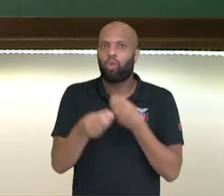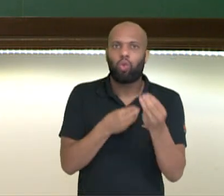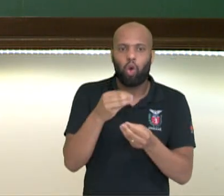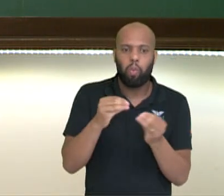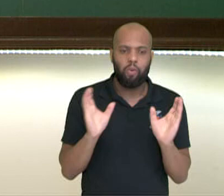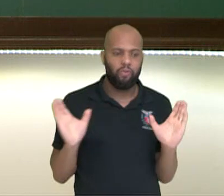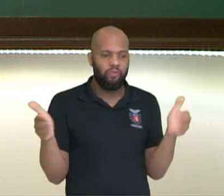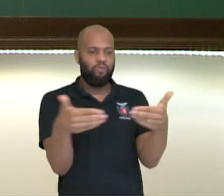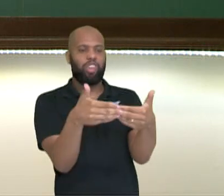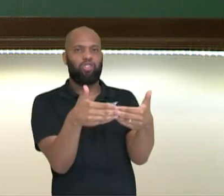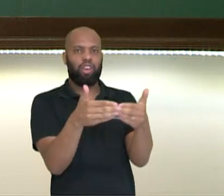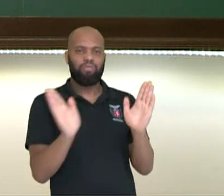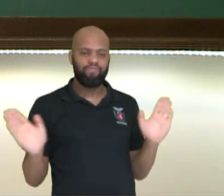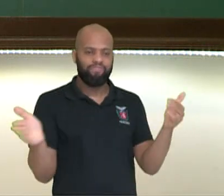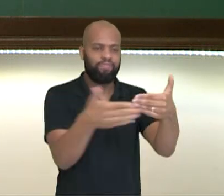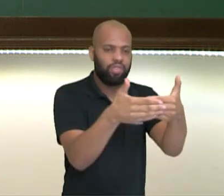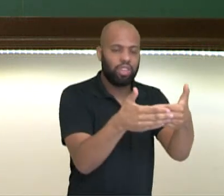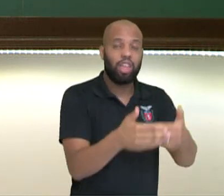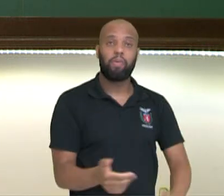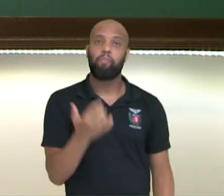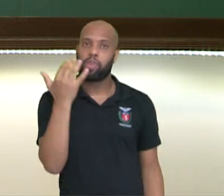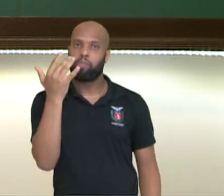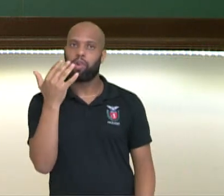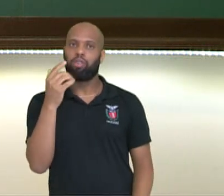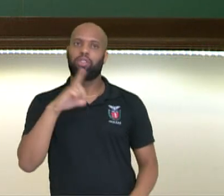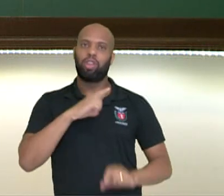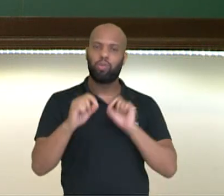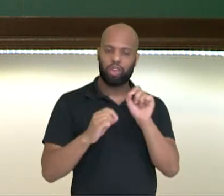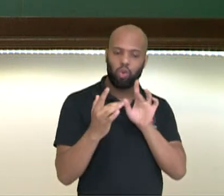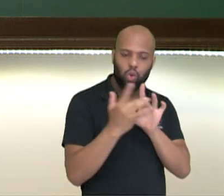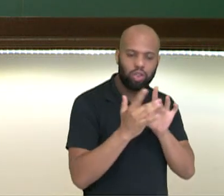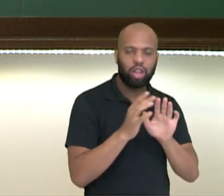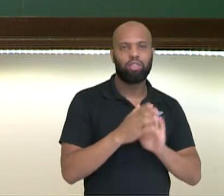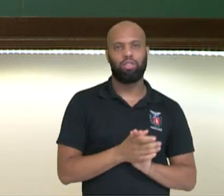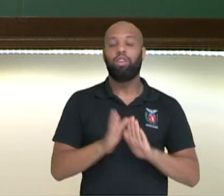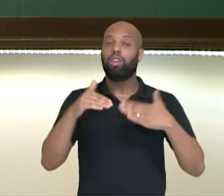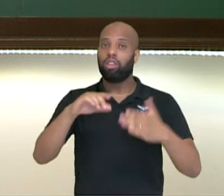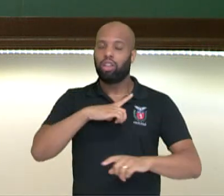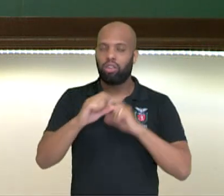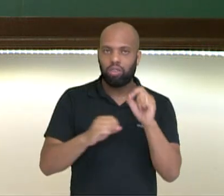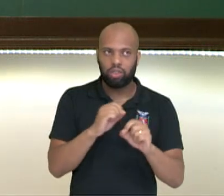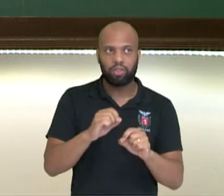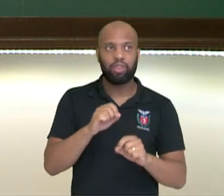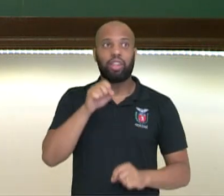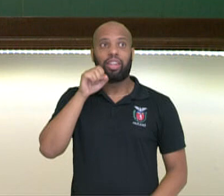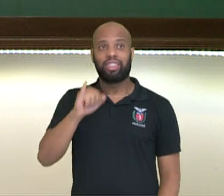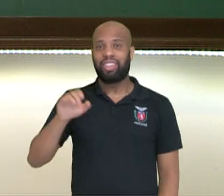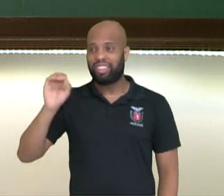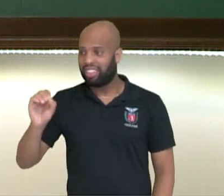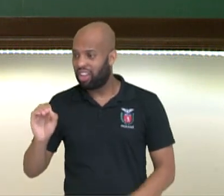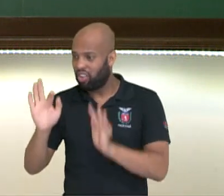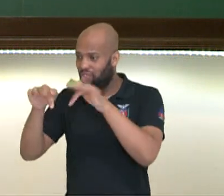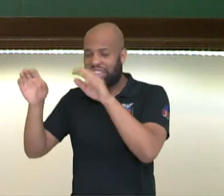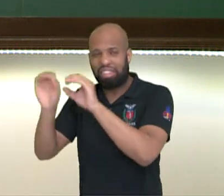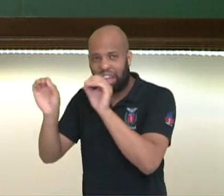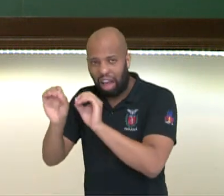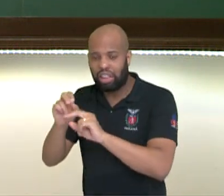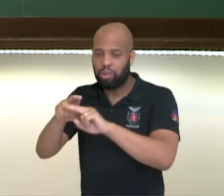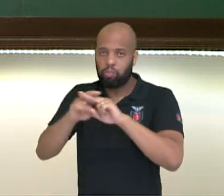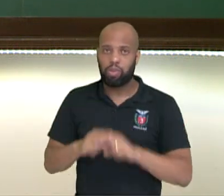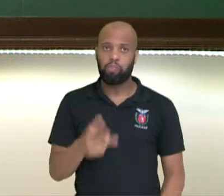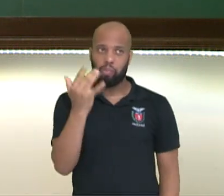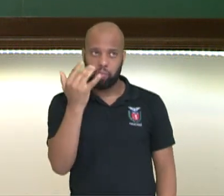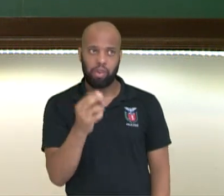mão está indo em contato. Então, mais uma coisa é dita aqui. Mesmo que não seja 0 no final exatamente, por causa da minha